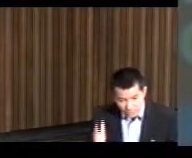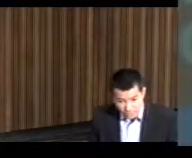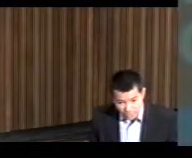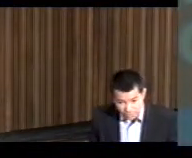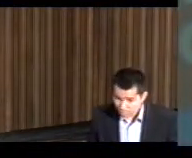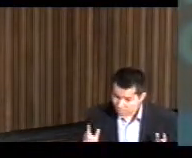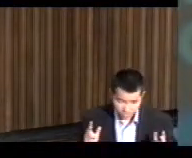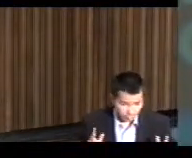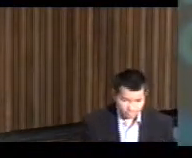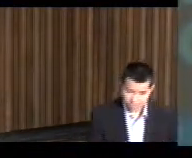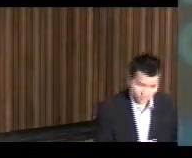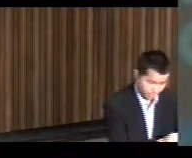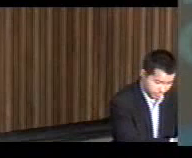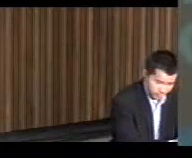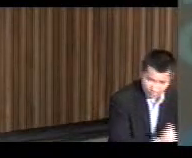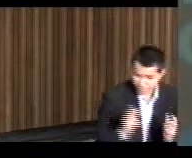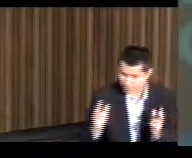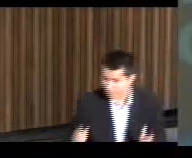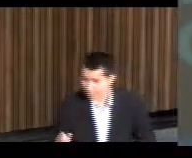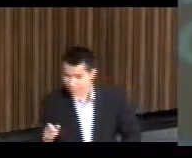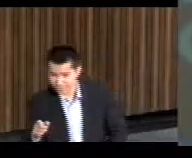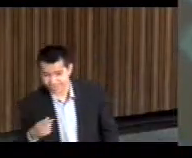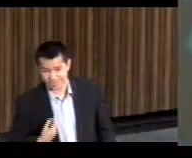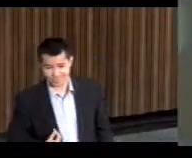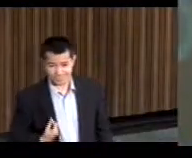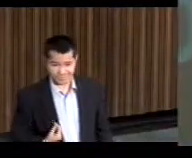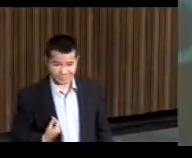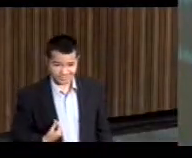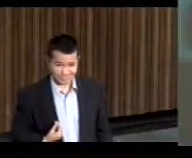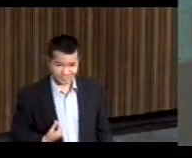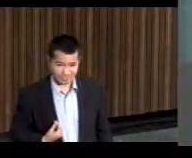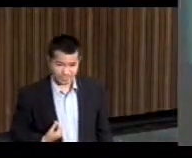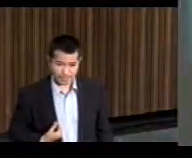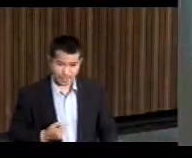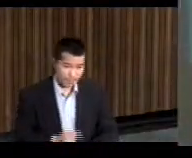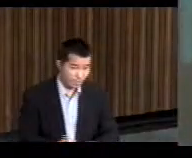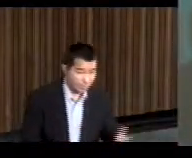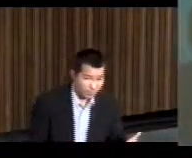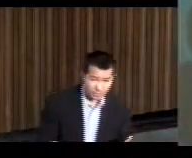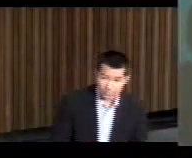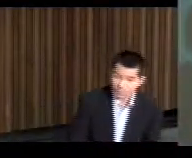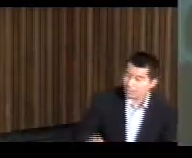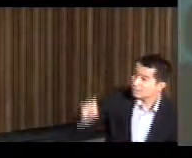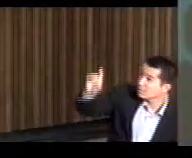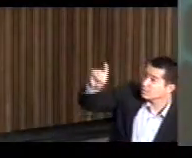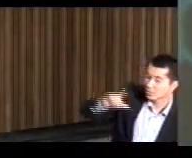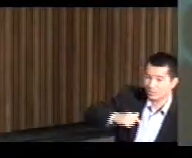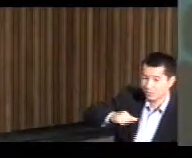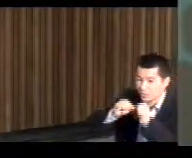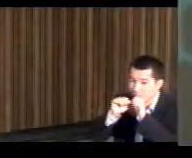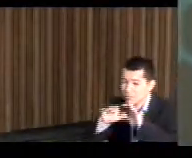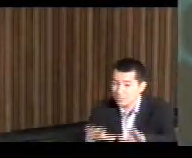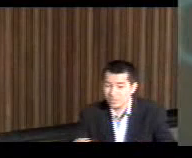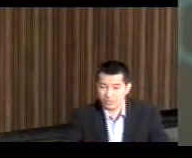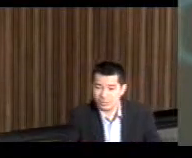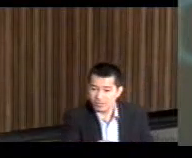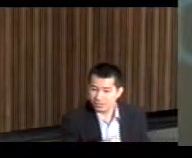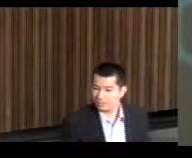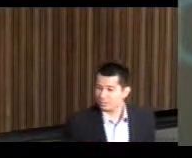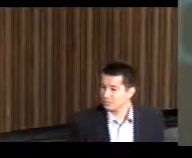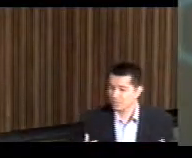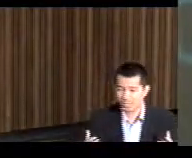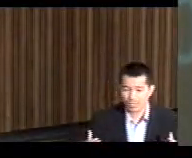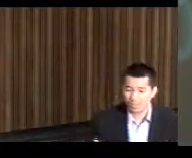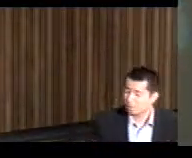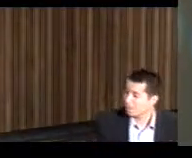que já fez essas coisas é aquele que se levanta em graça para continuar a fazer outras maiores que